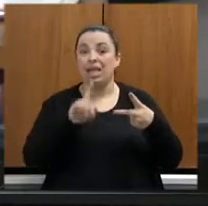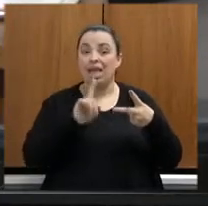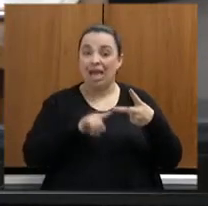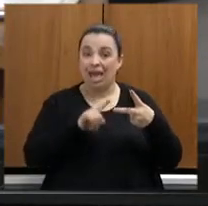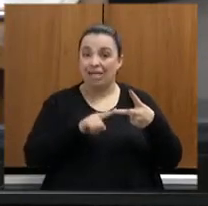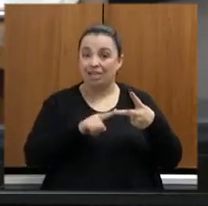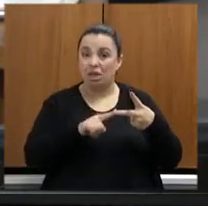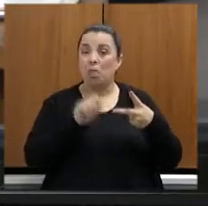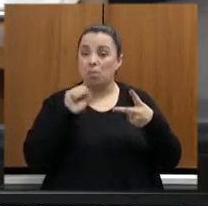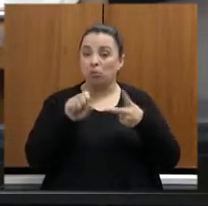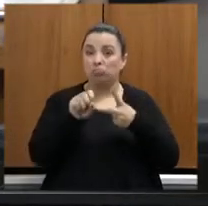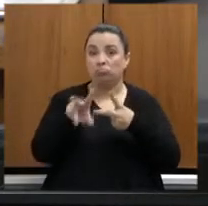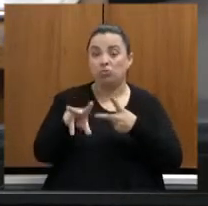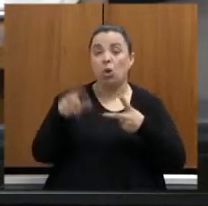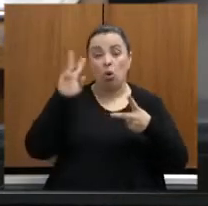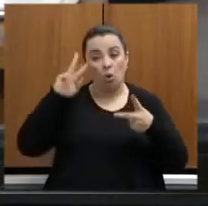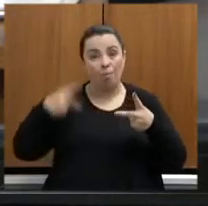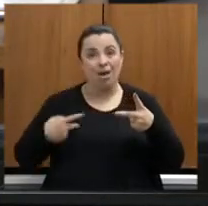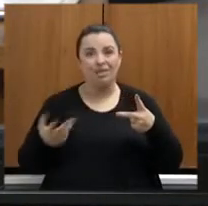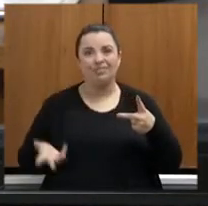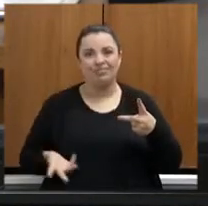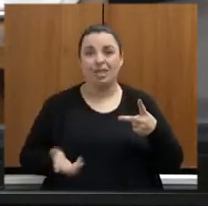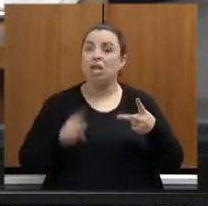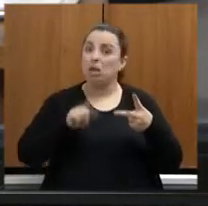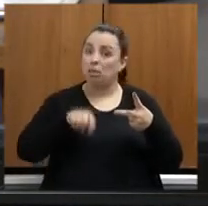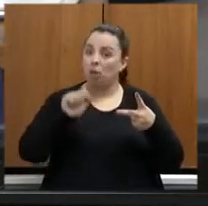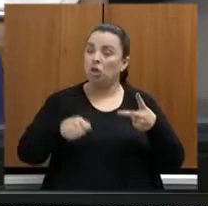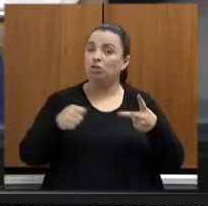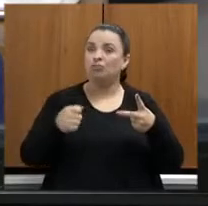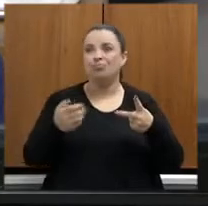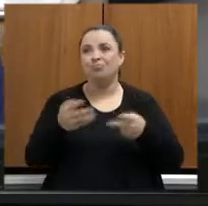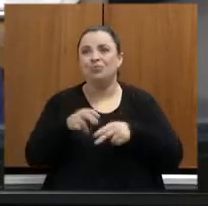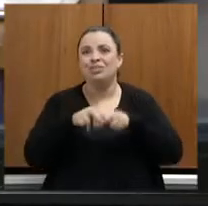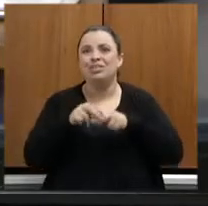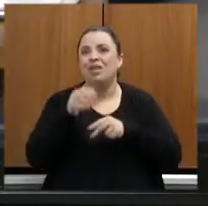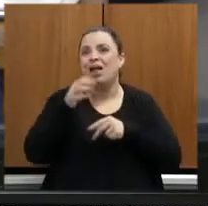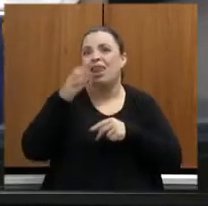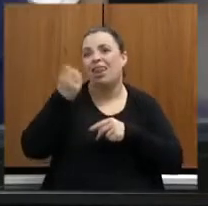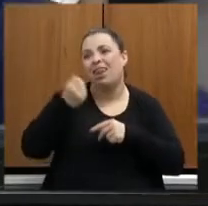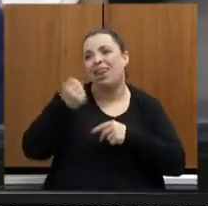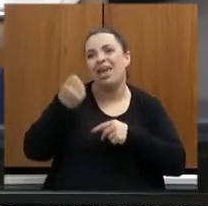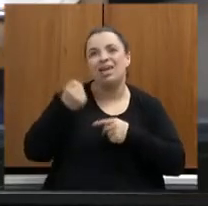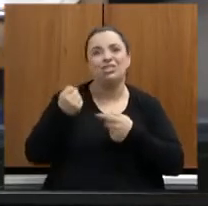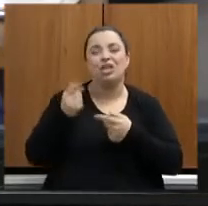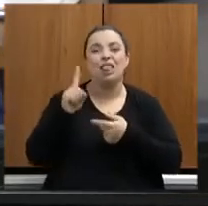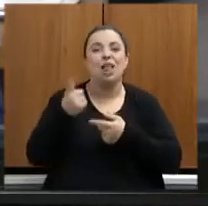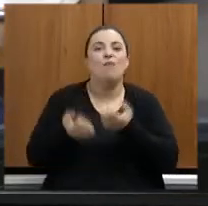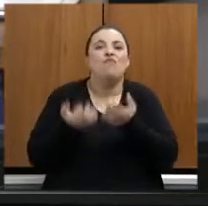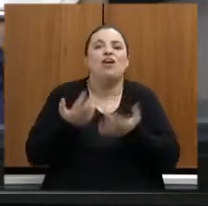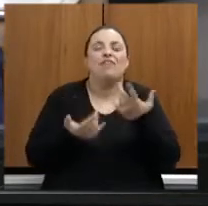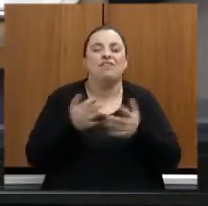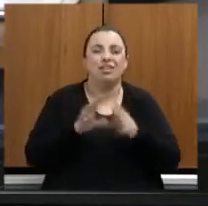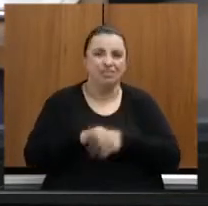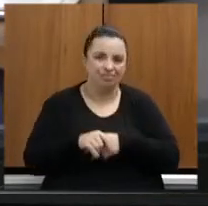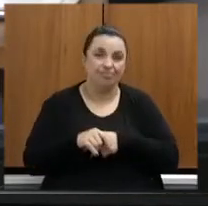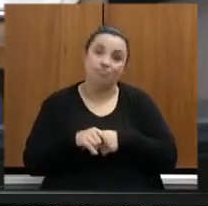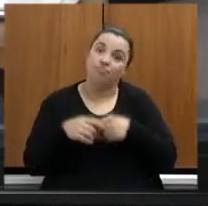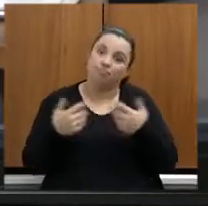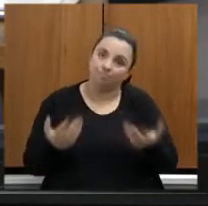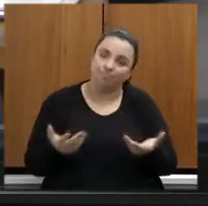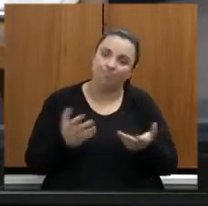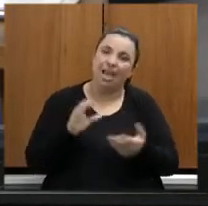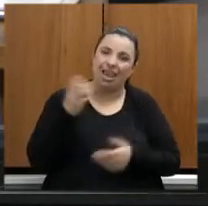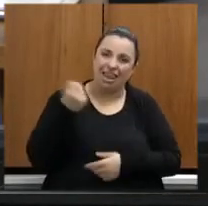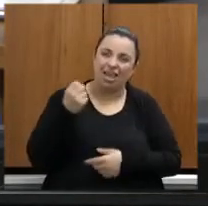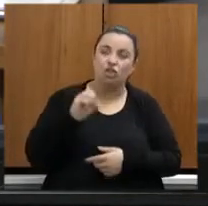passam através dos produtos principalmente o queijo de leite cru então nós estamos atento é isso semana que vem uma funcionária do